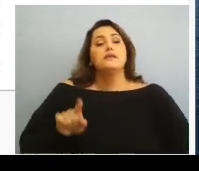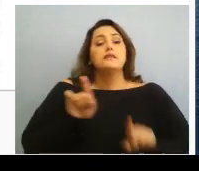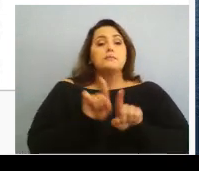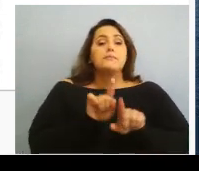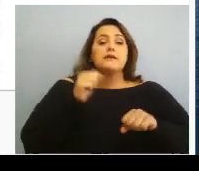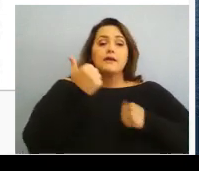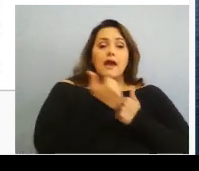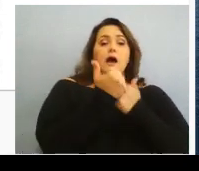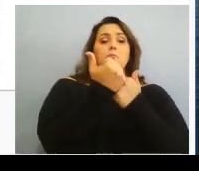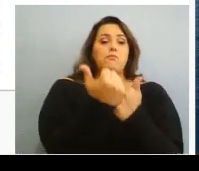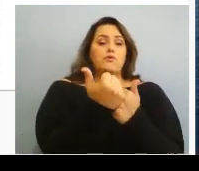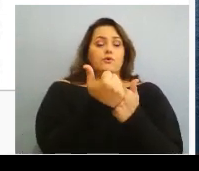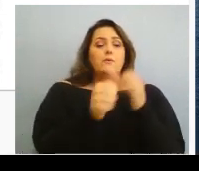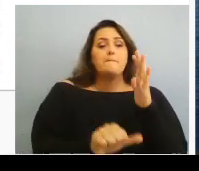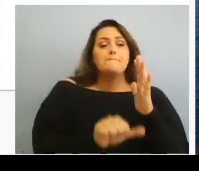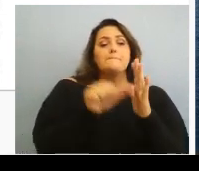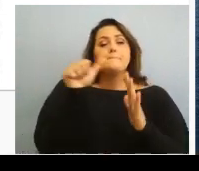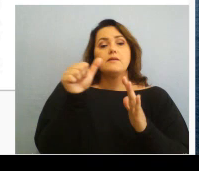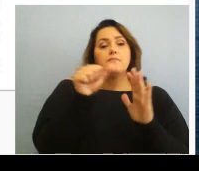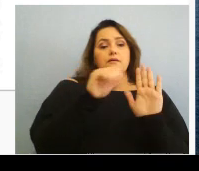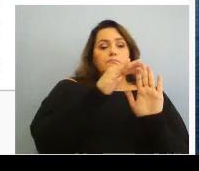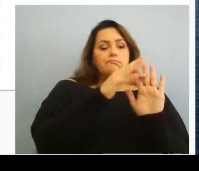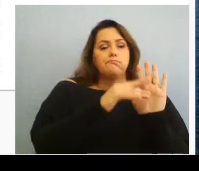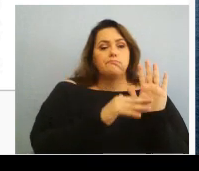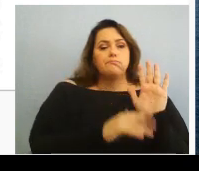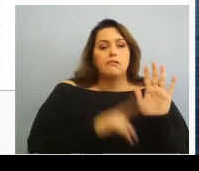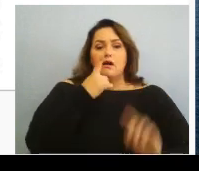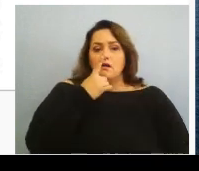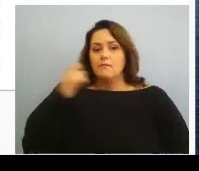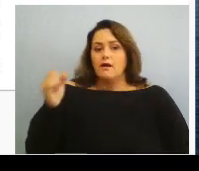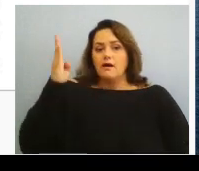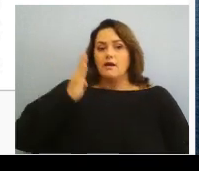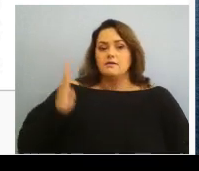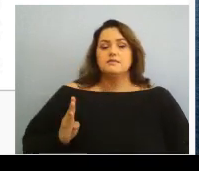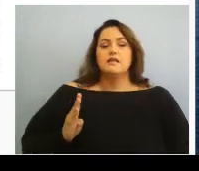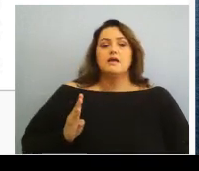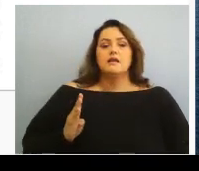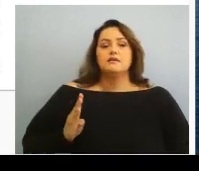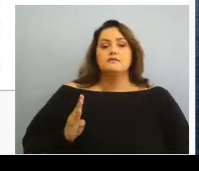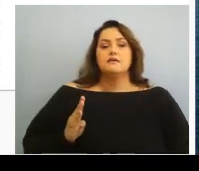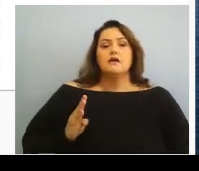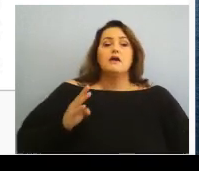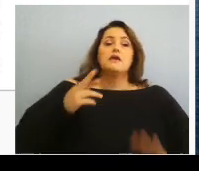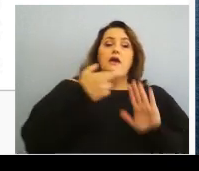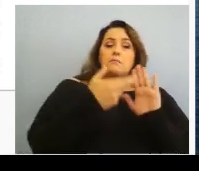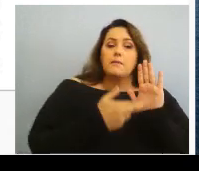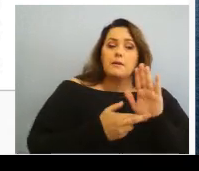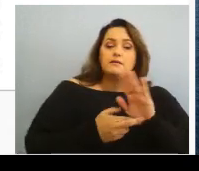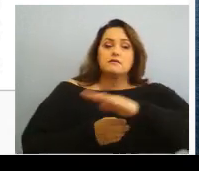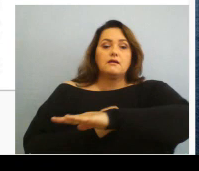ter, primeiramente, a lista brasileira de resíduos sólidos, que é uma instrução normativa do IBAMA, número 13